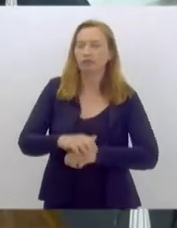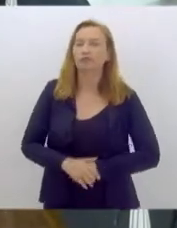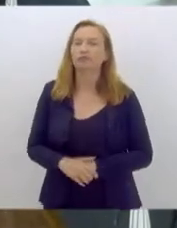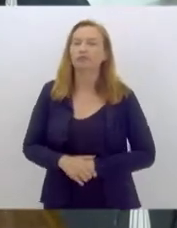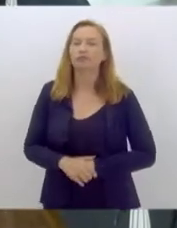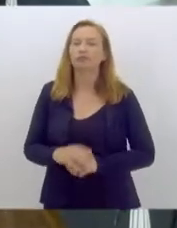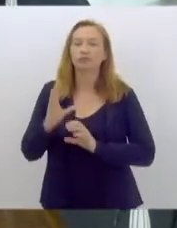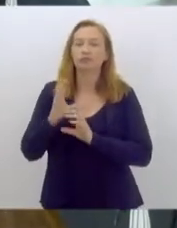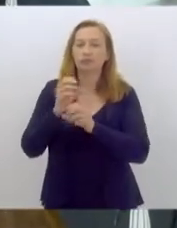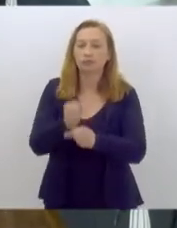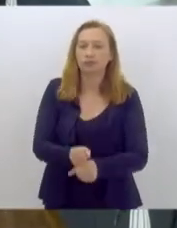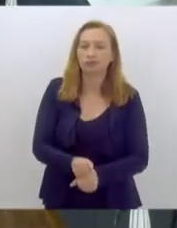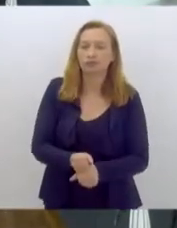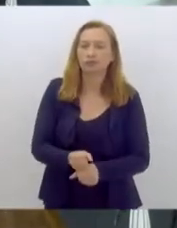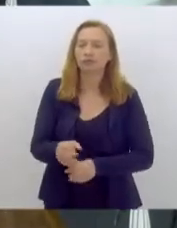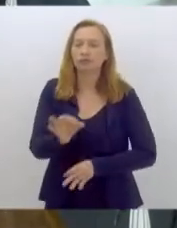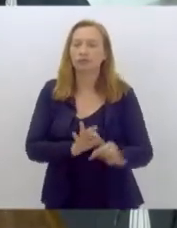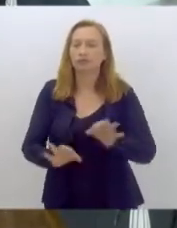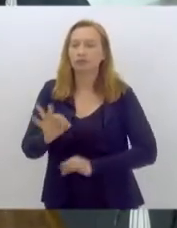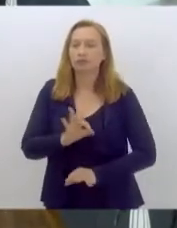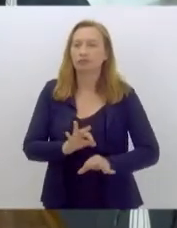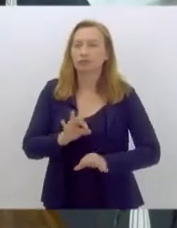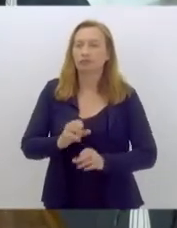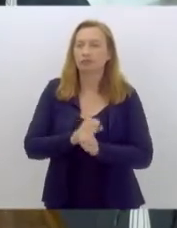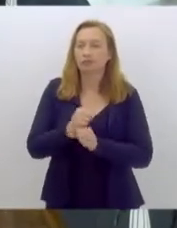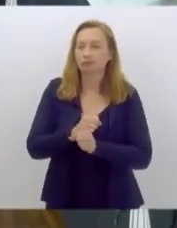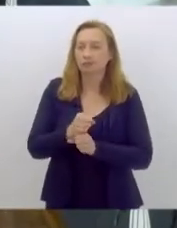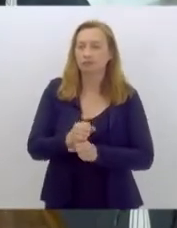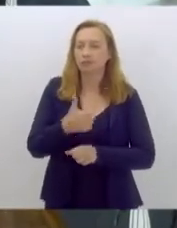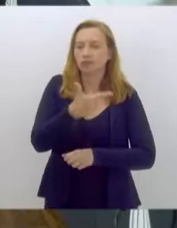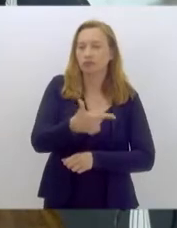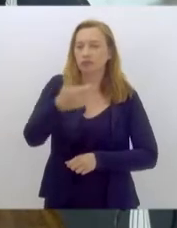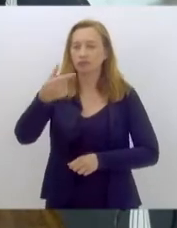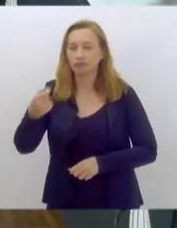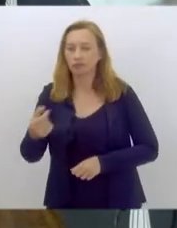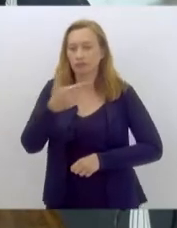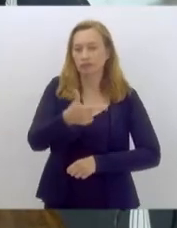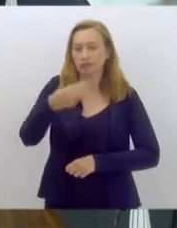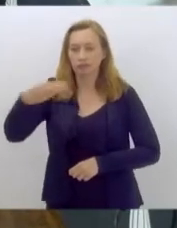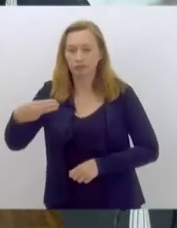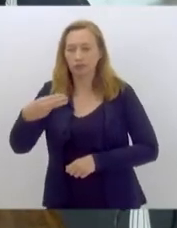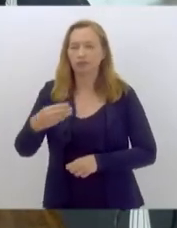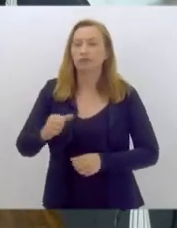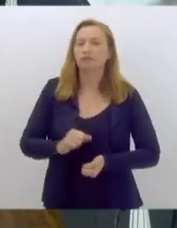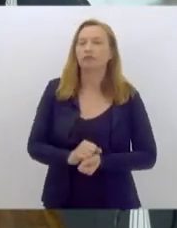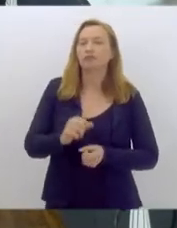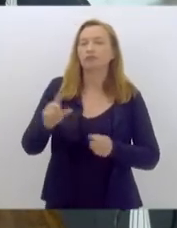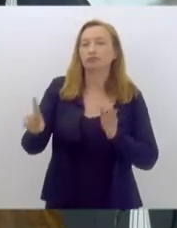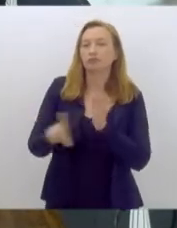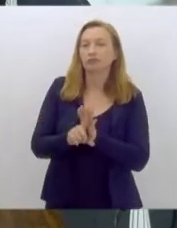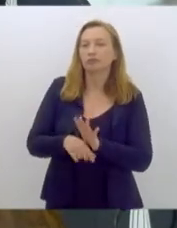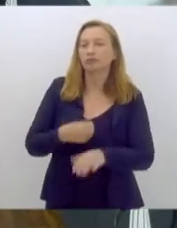a revisão 2023 do Plano Plurianual 2020-2023, instituído pela Lei nº